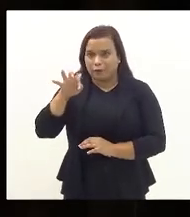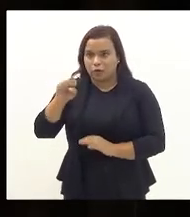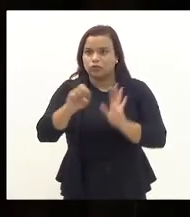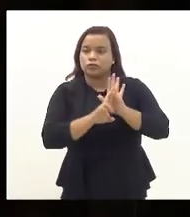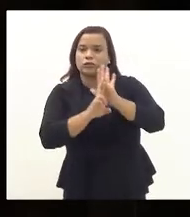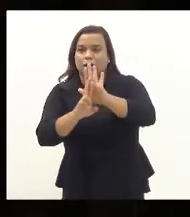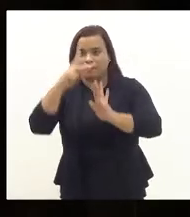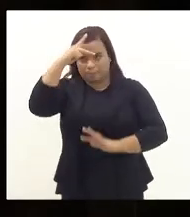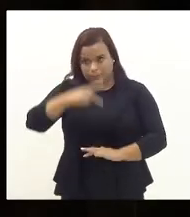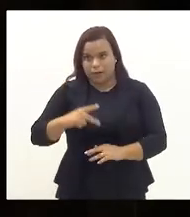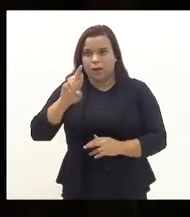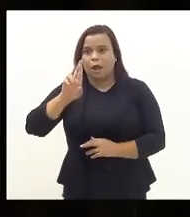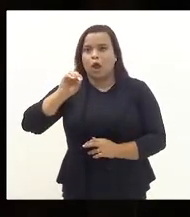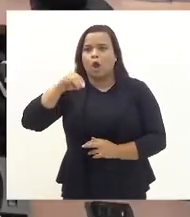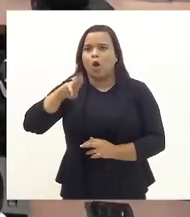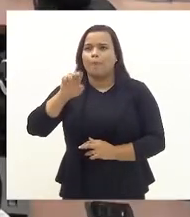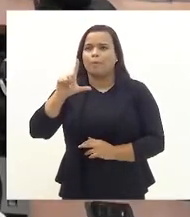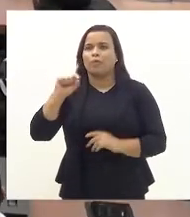Rômulo.